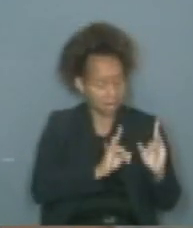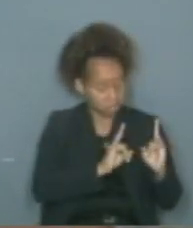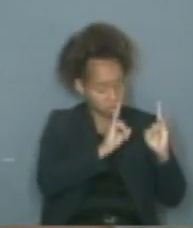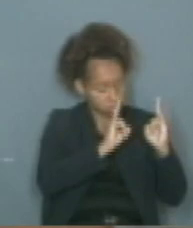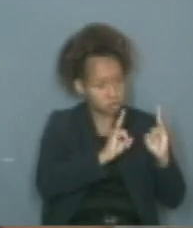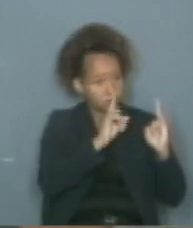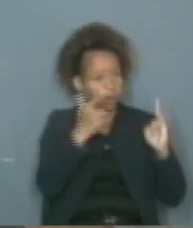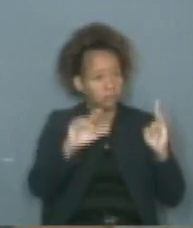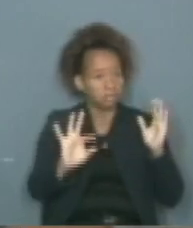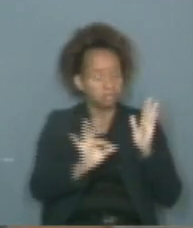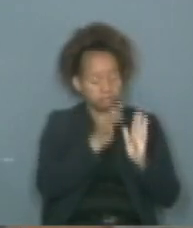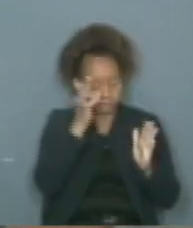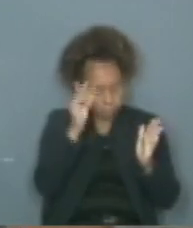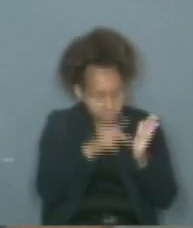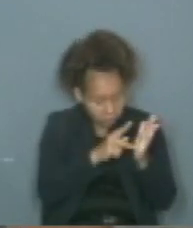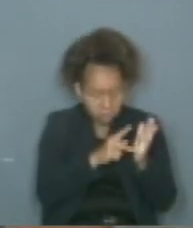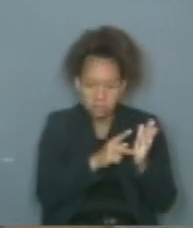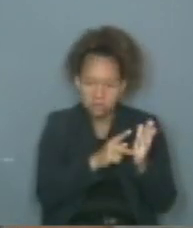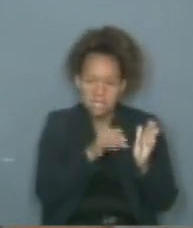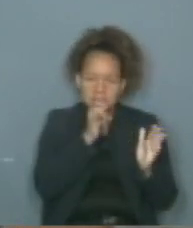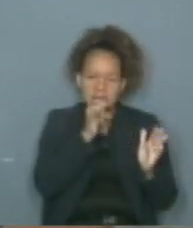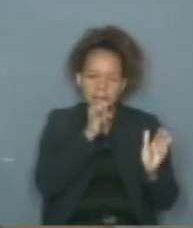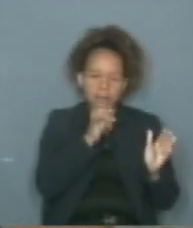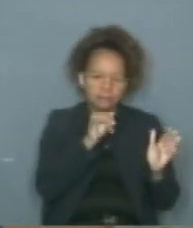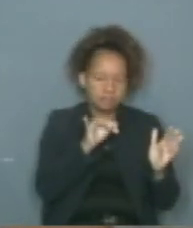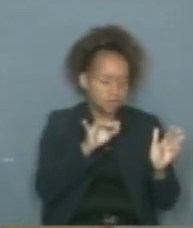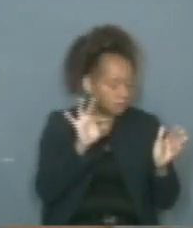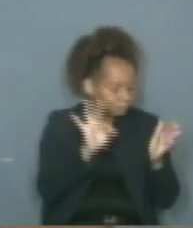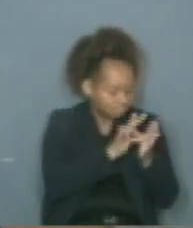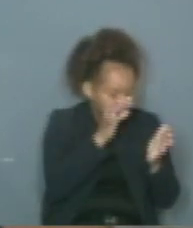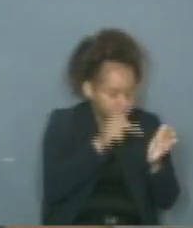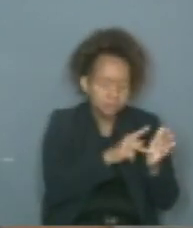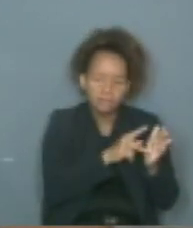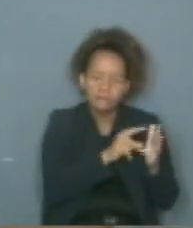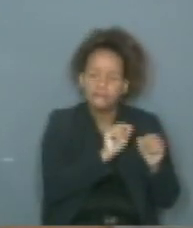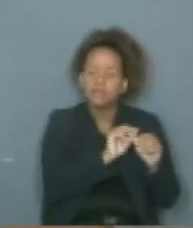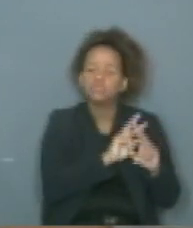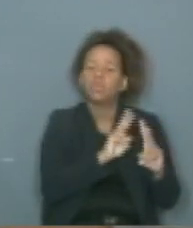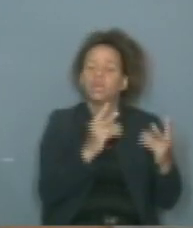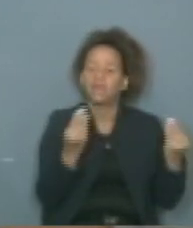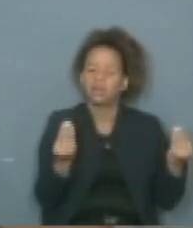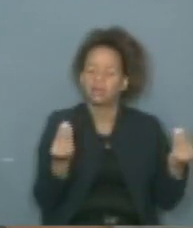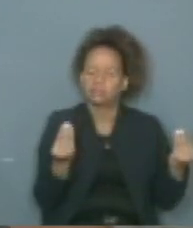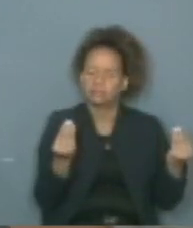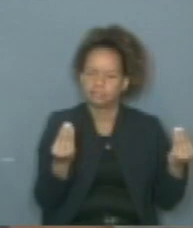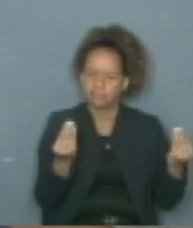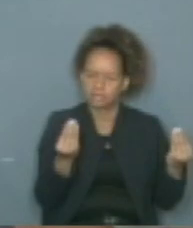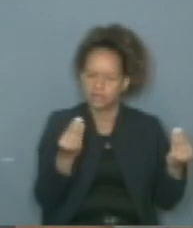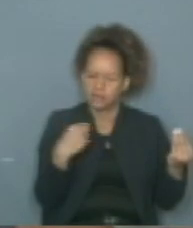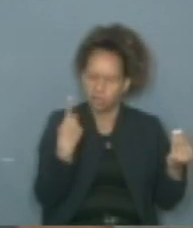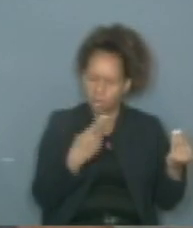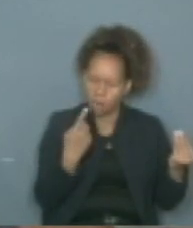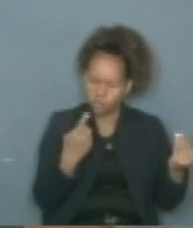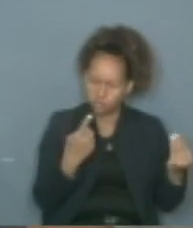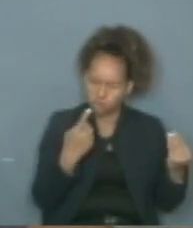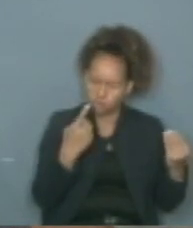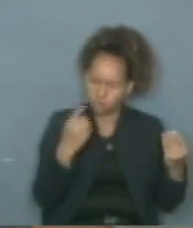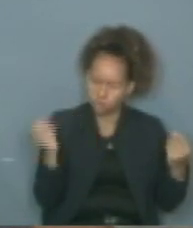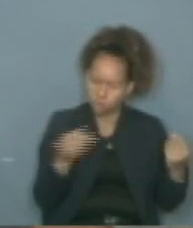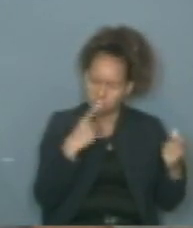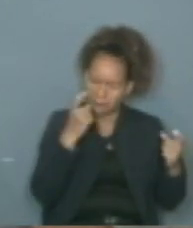se concretize. Pronto, o habitacional, se não se concretizar, vai fazer o quê? Nós vamos discutir um novo